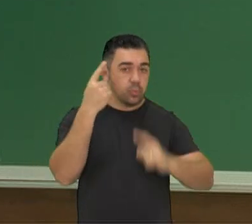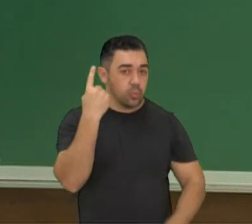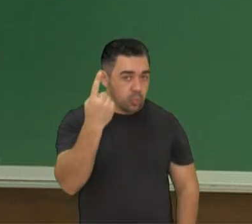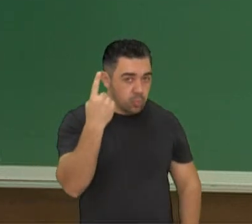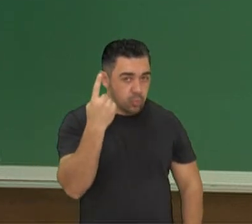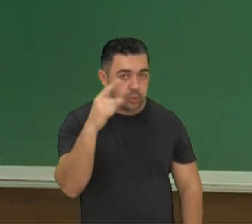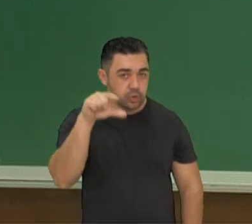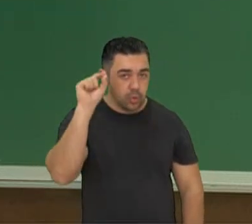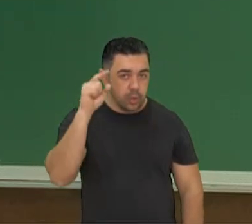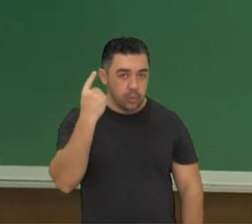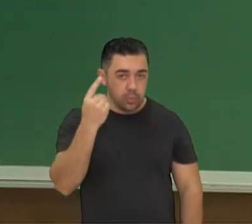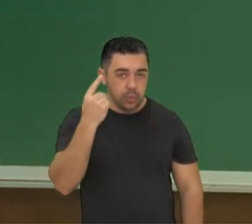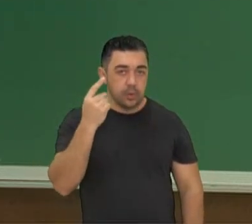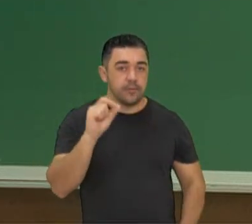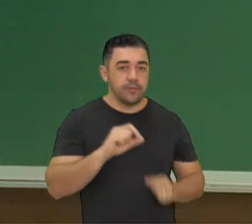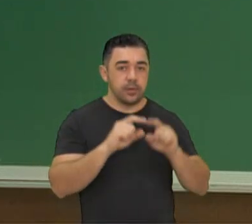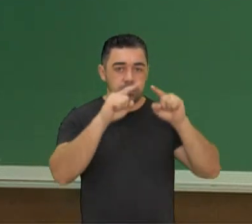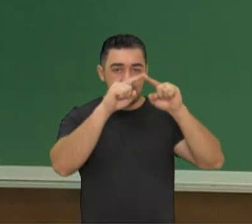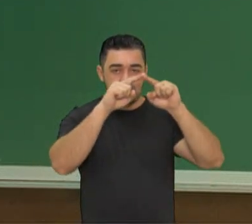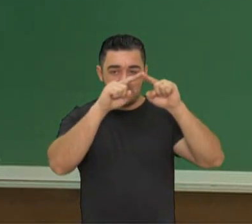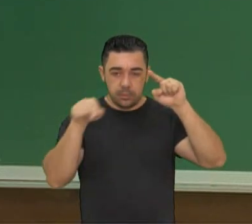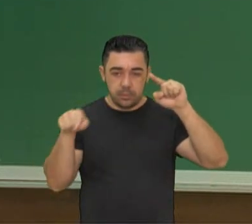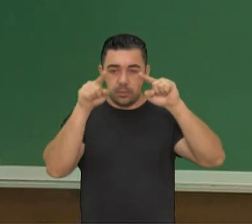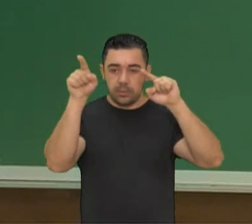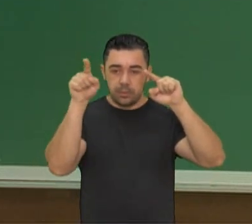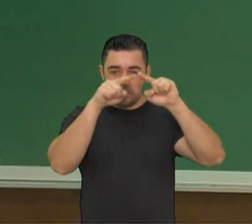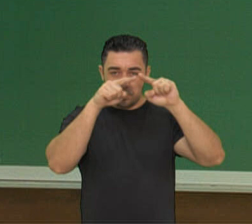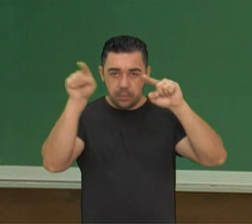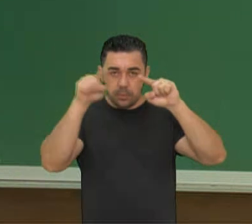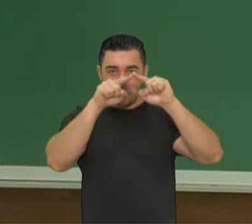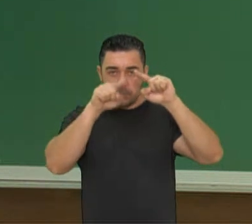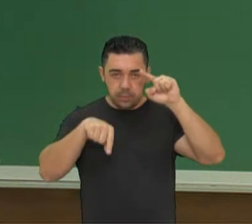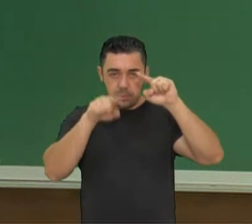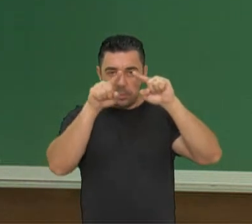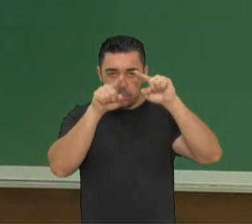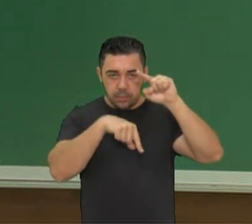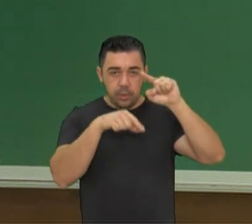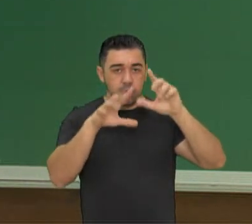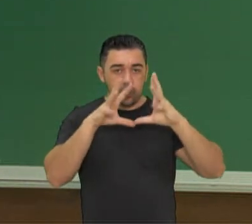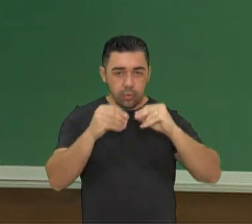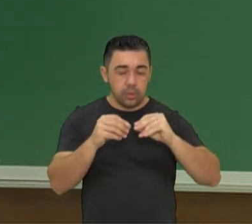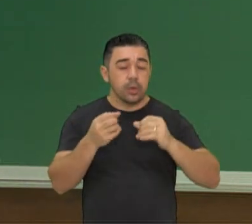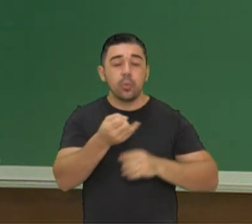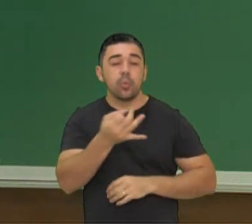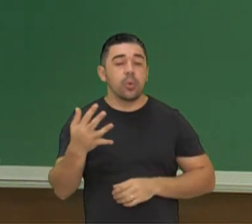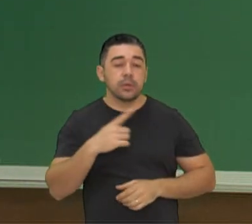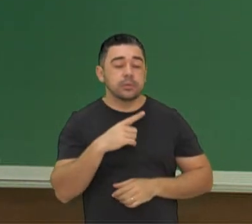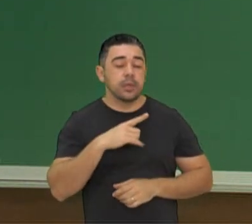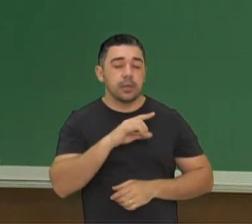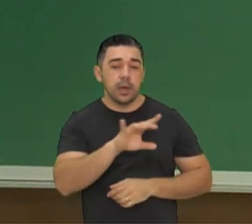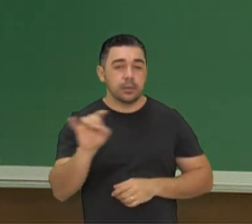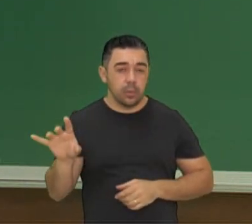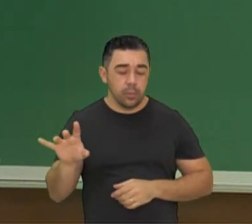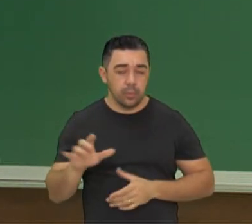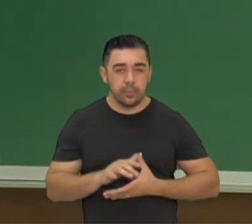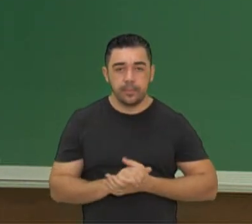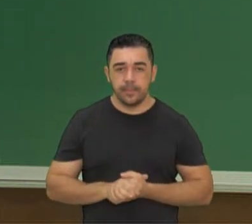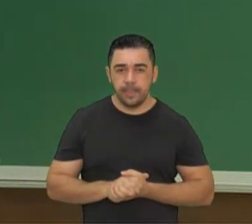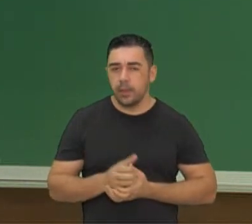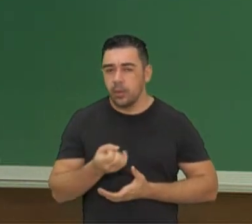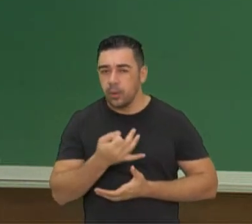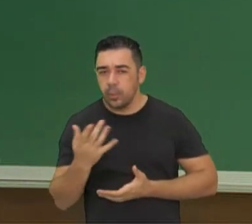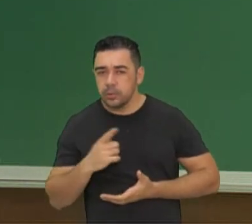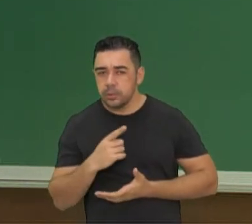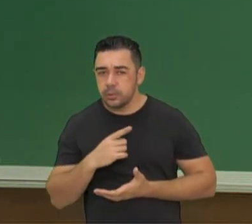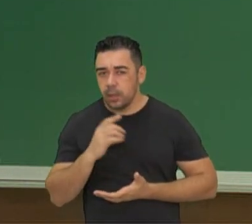vértice qualquer e desenhe todas as diagonais que saem daquele vértice. E daí você vai me dizer a quantidade de cada um, tá? Qual é a